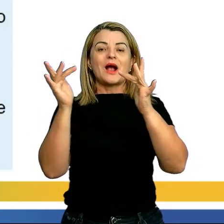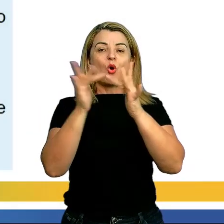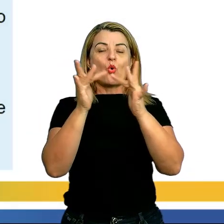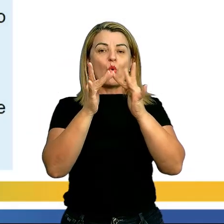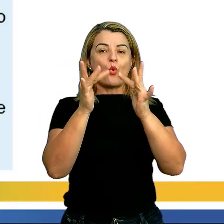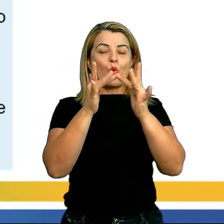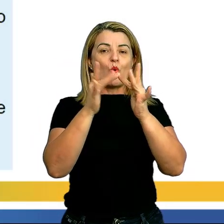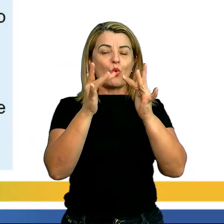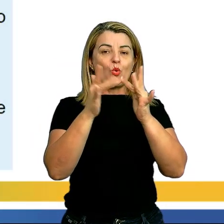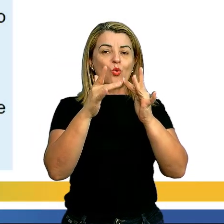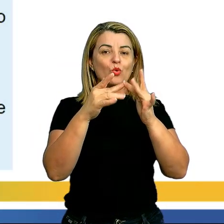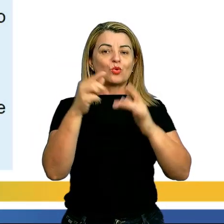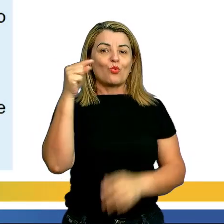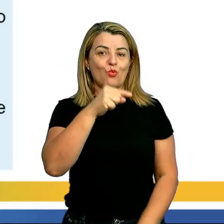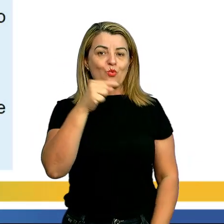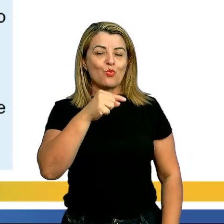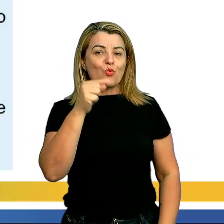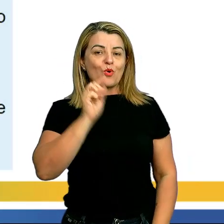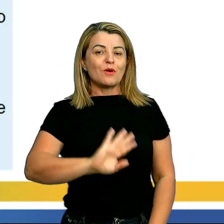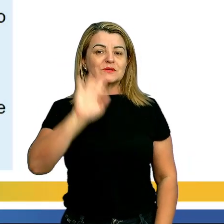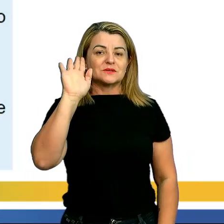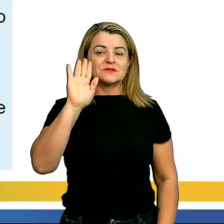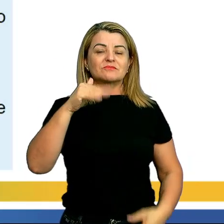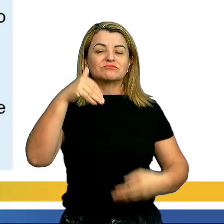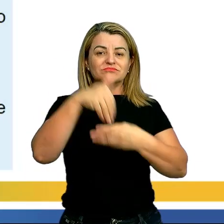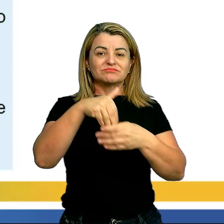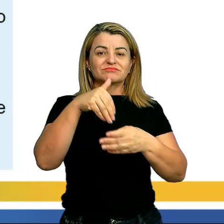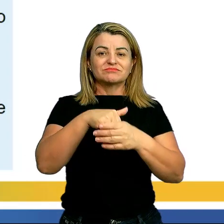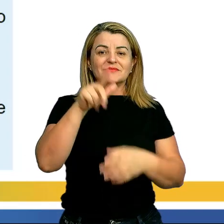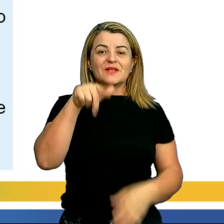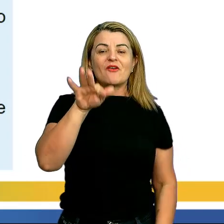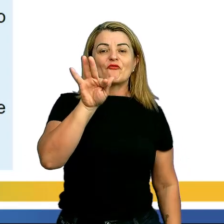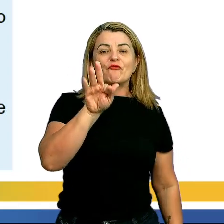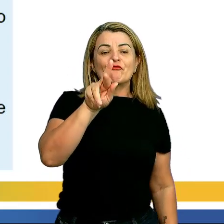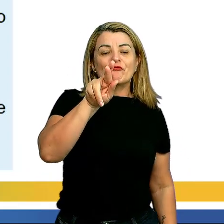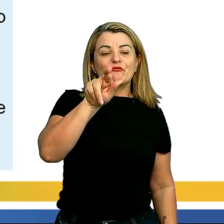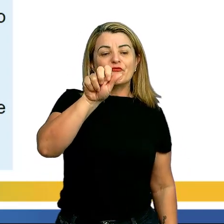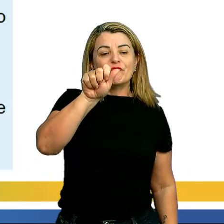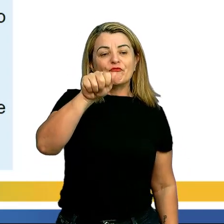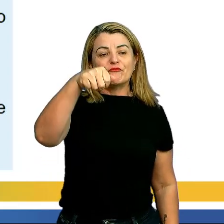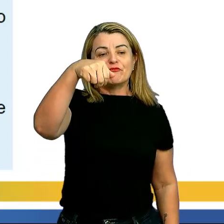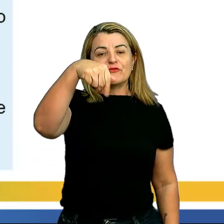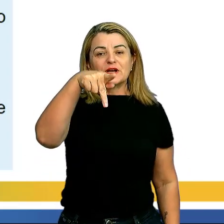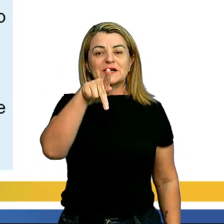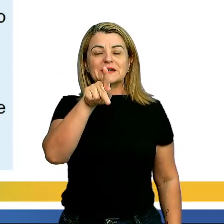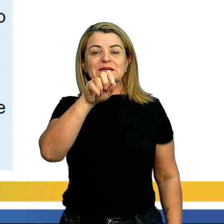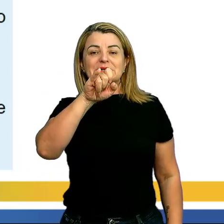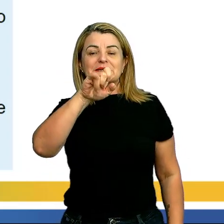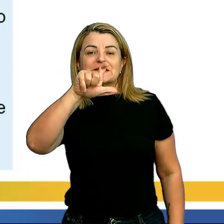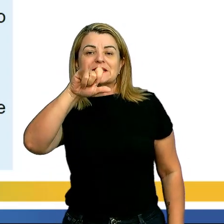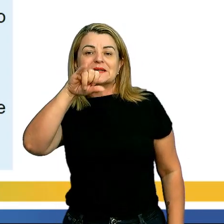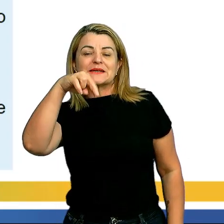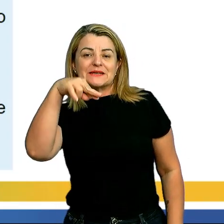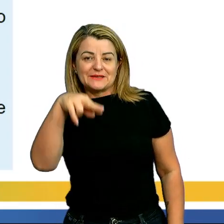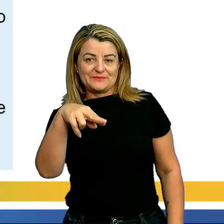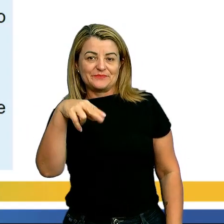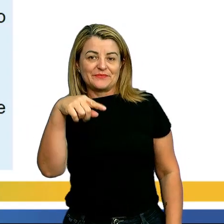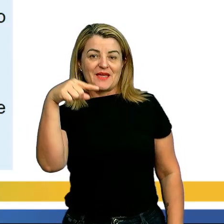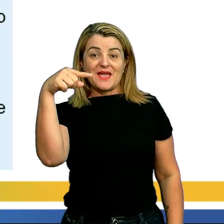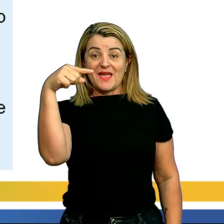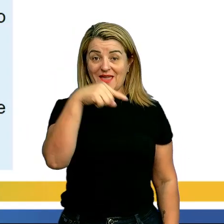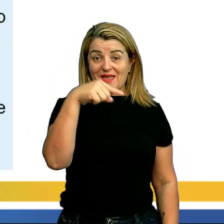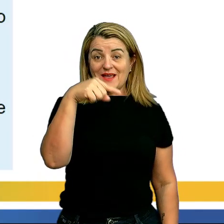acordo. E este candidato que vence as eleições é o Franklin Roosevelt, é o Franklin Delano Roosevelt, né? Ele é o